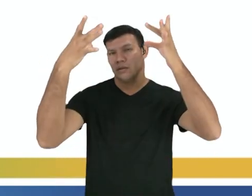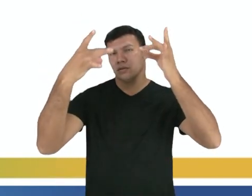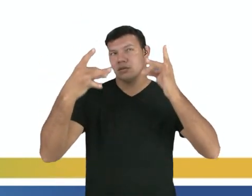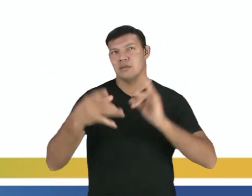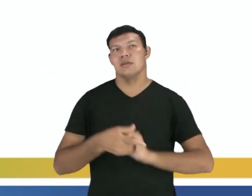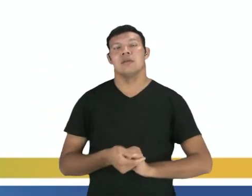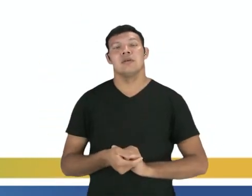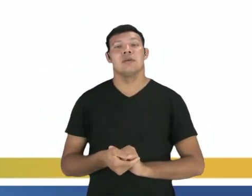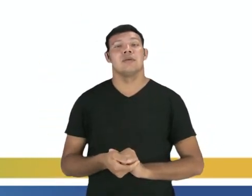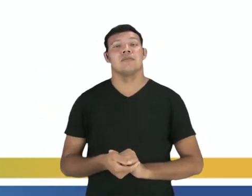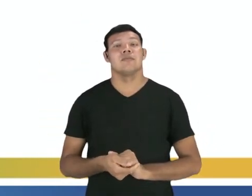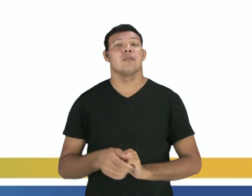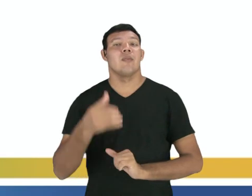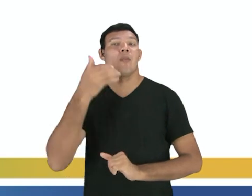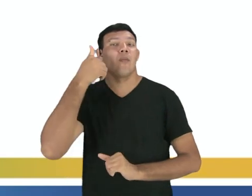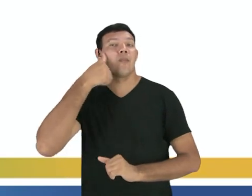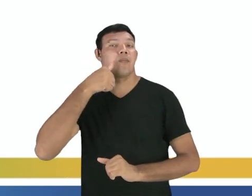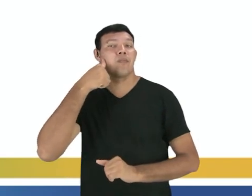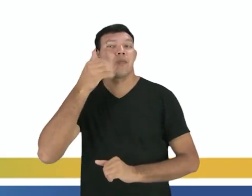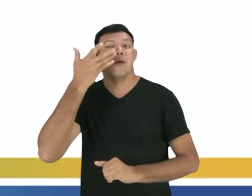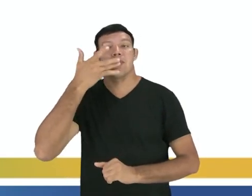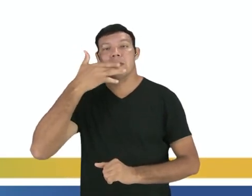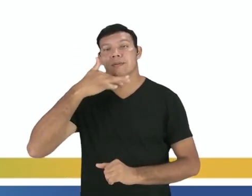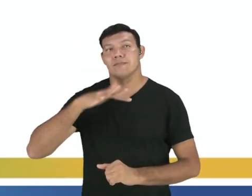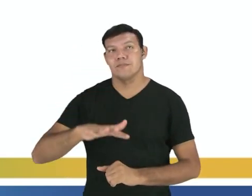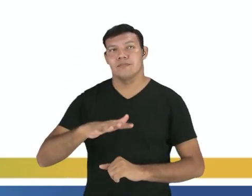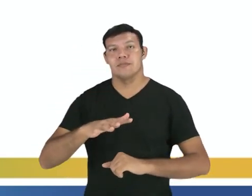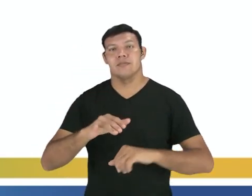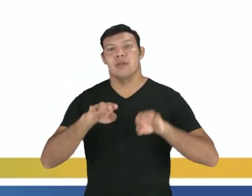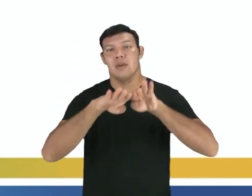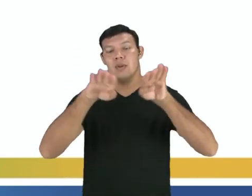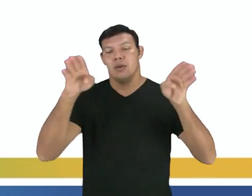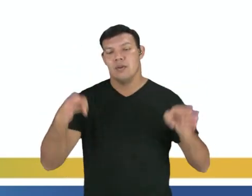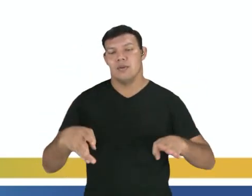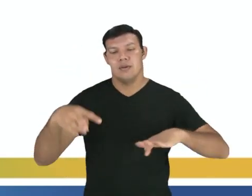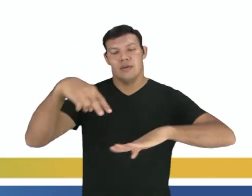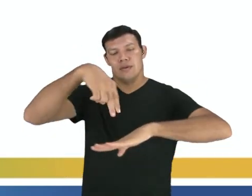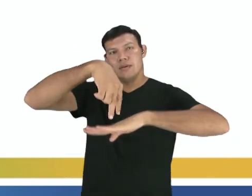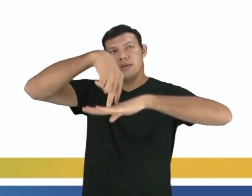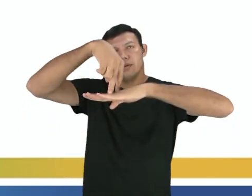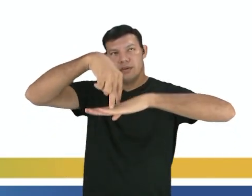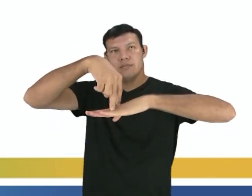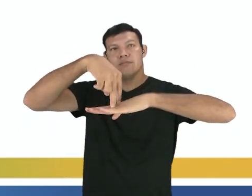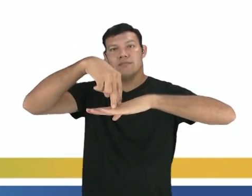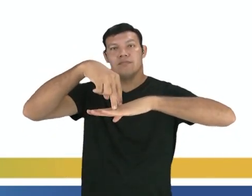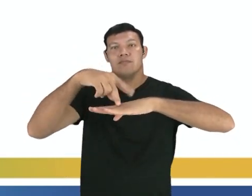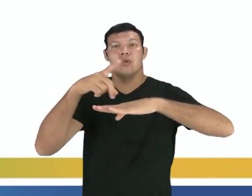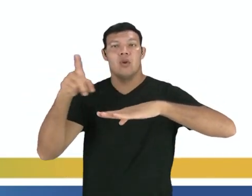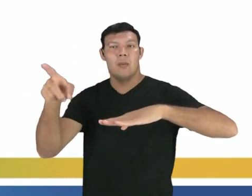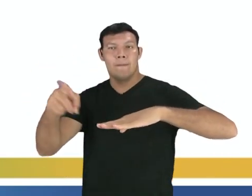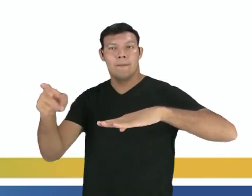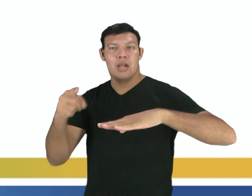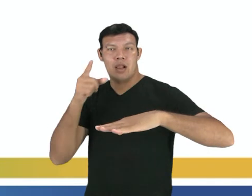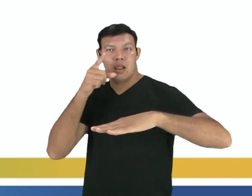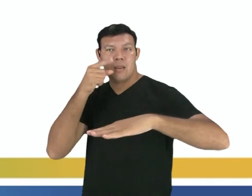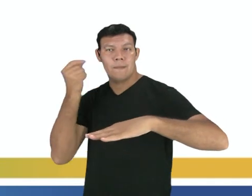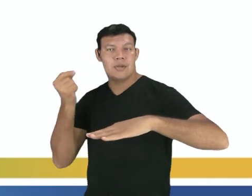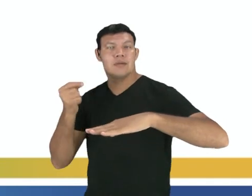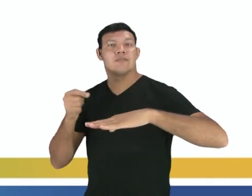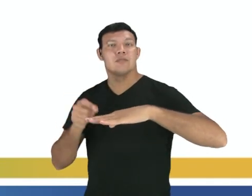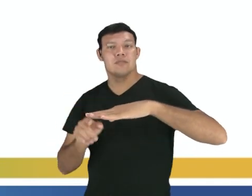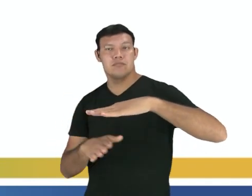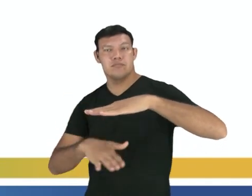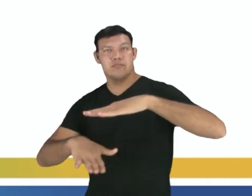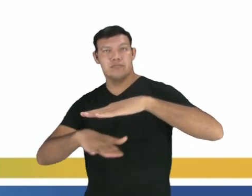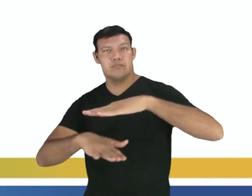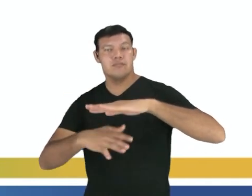uma menina em cima da mesa uma cadeira ao lado da mesa e um rato e baixo e aí nós temos que